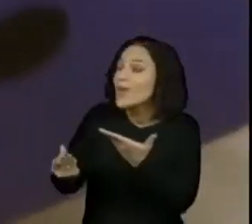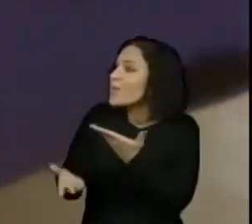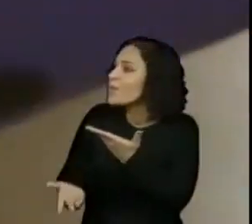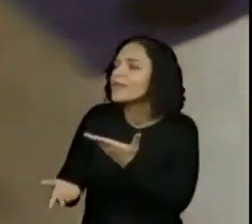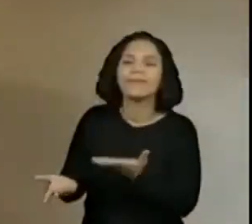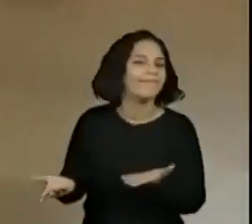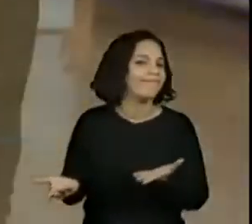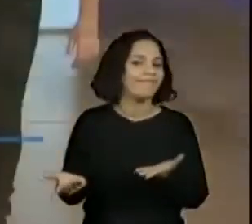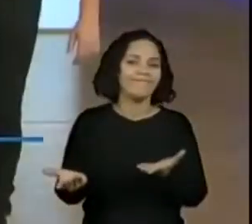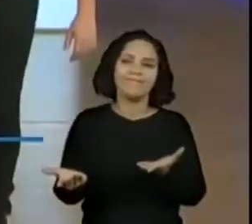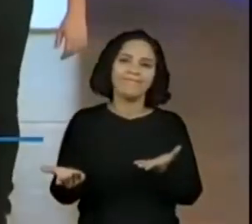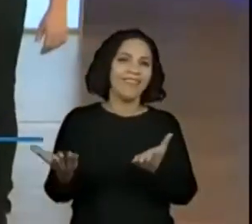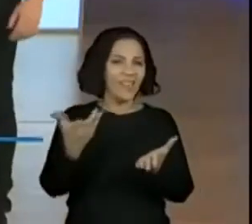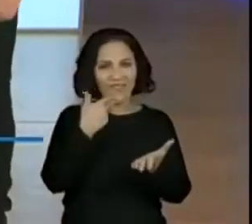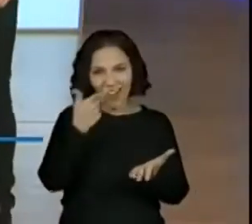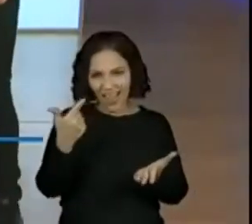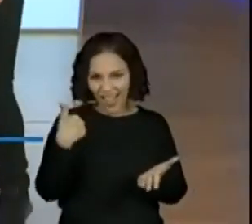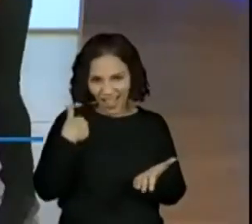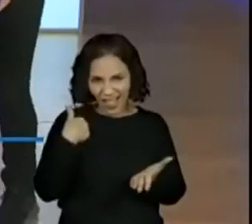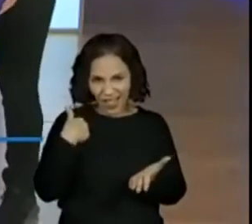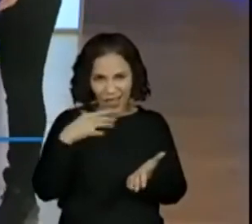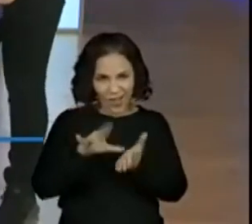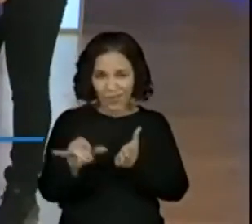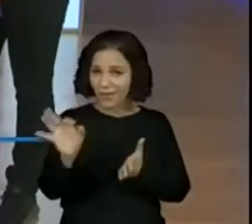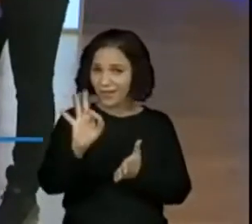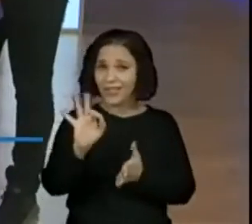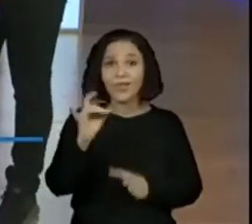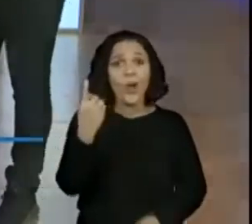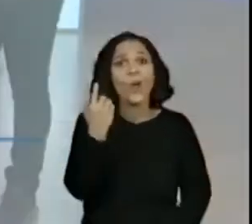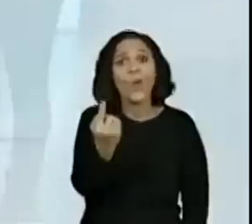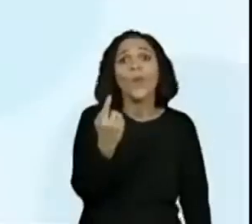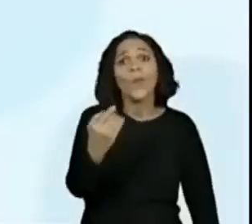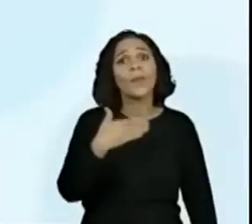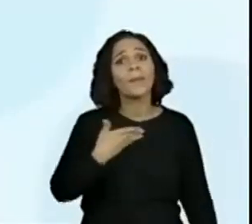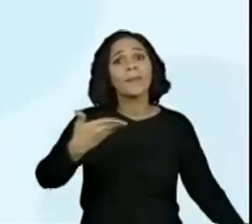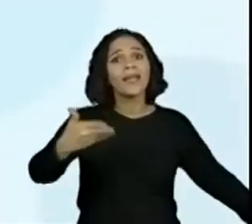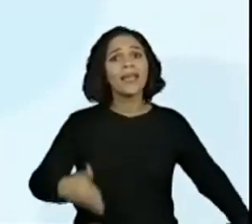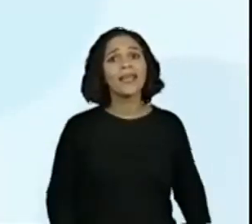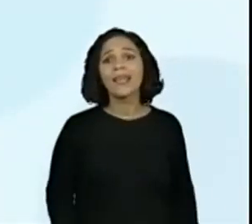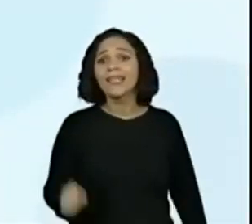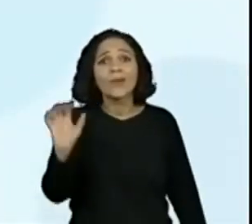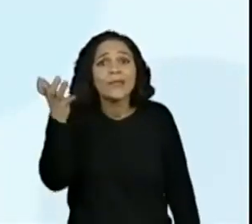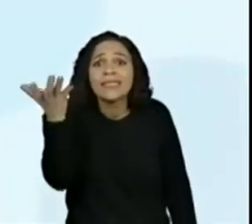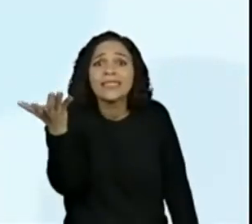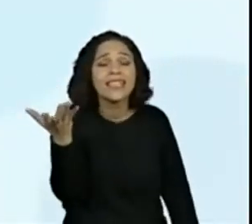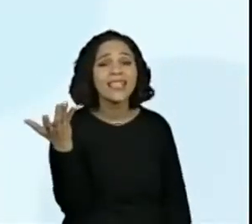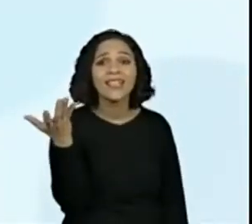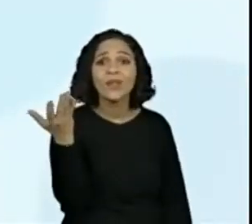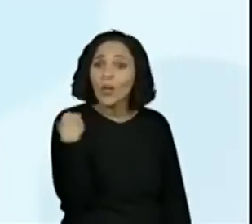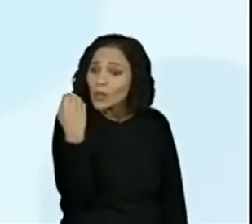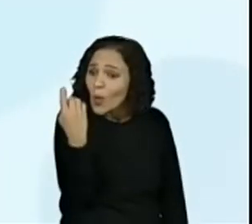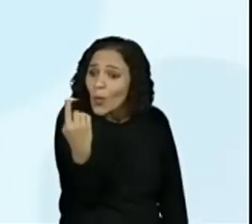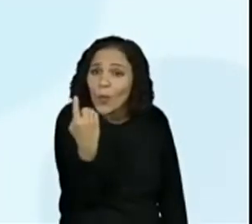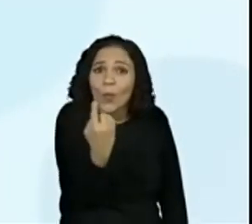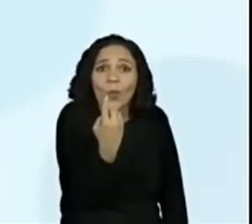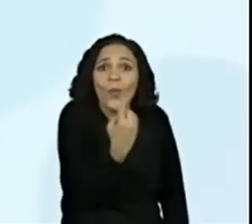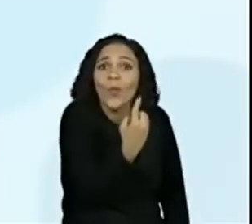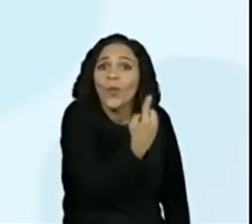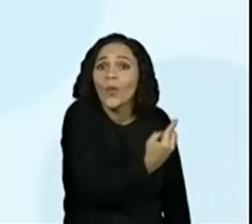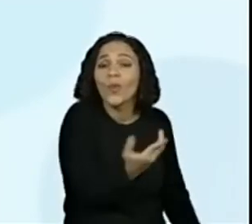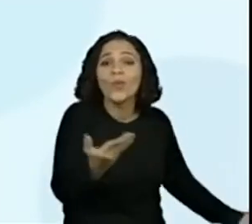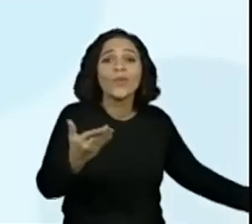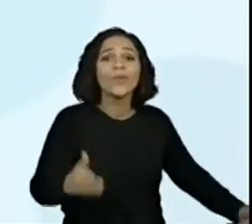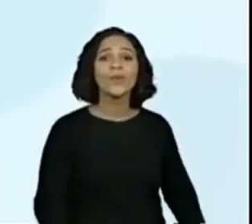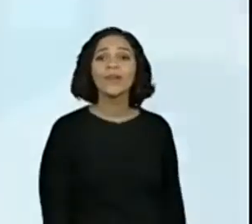louco não tem nem como agora já vencer essa força G1 Oi gente Eu só tirei o aí um